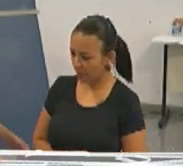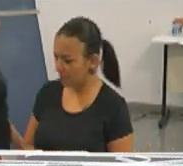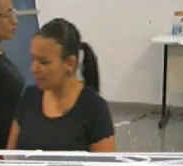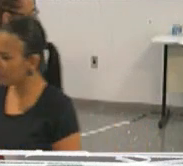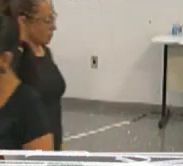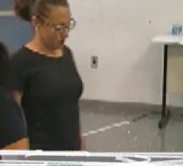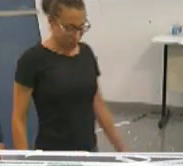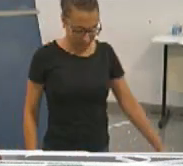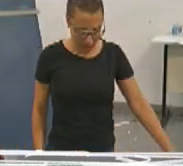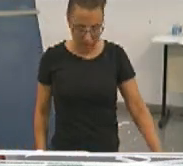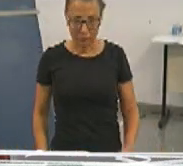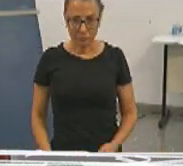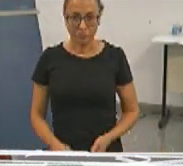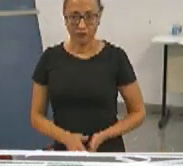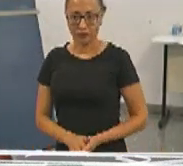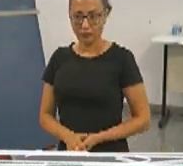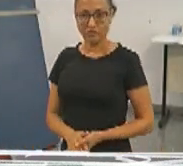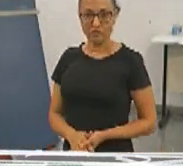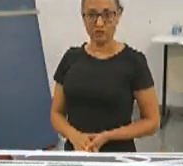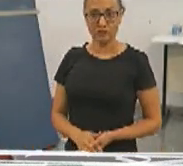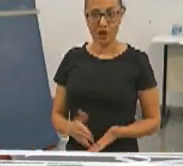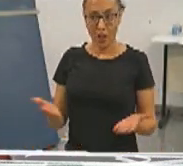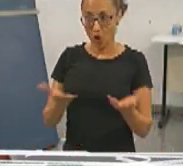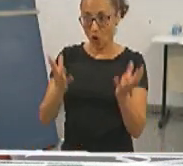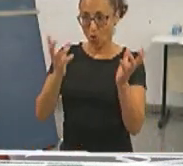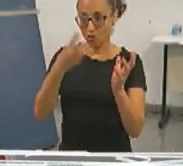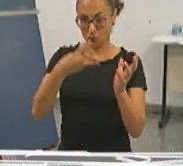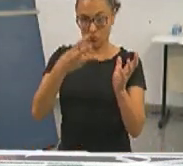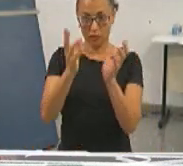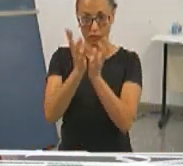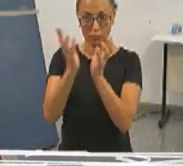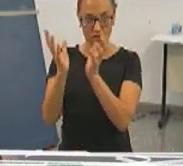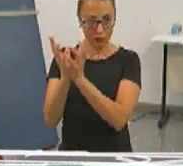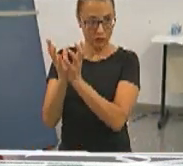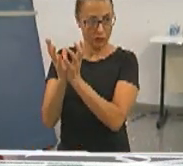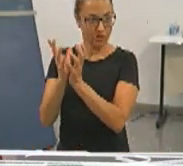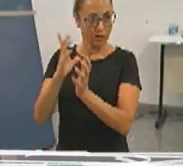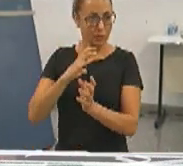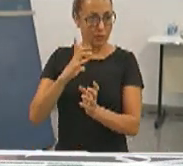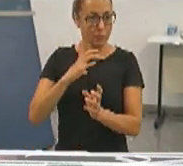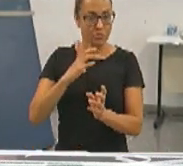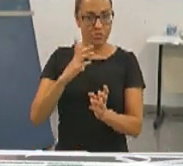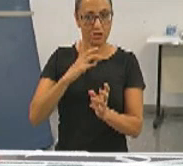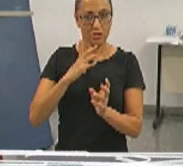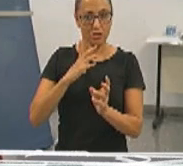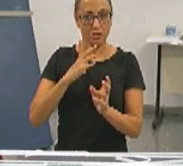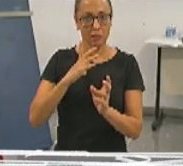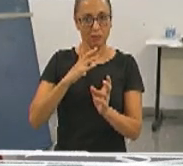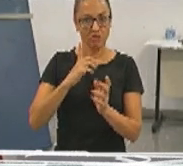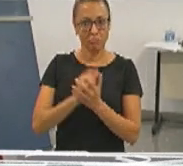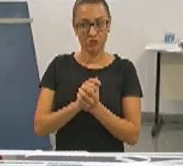as falas, o terceiro bloco ele é compreendido, segundo a mesma resolução,